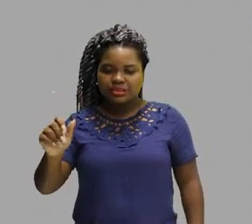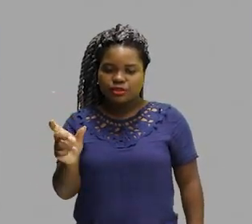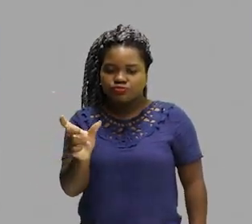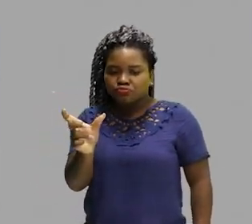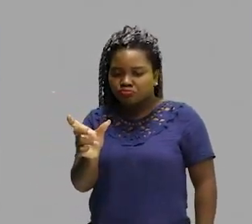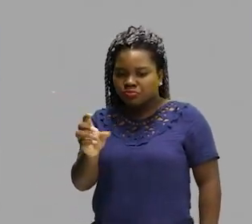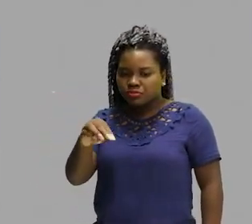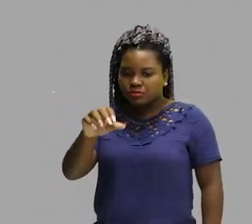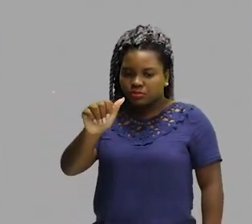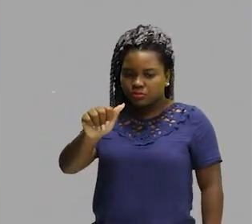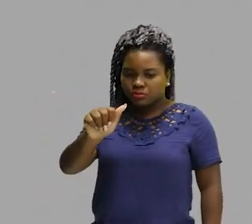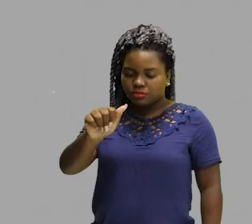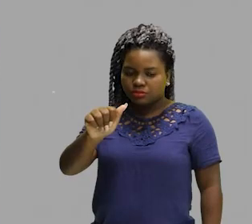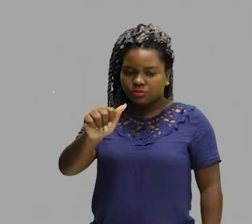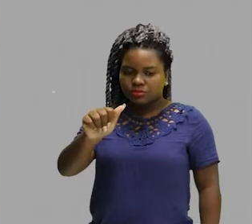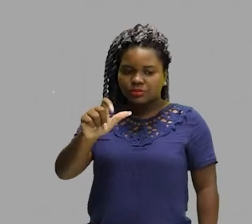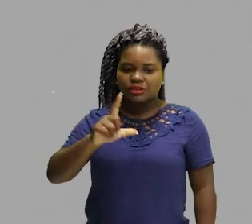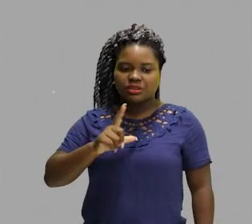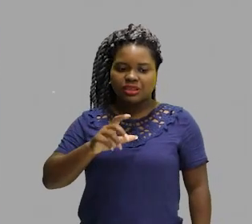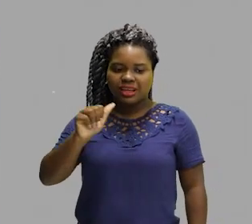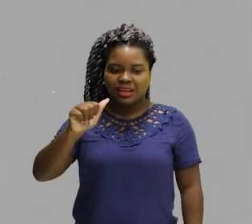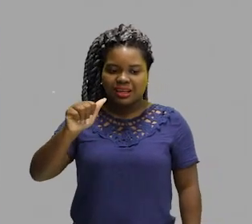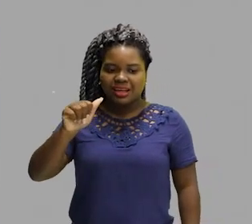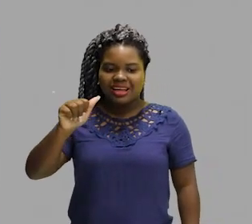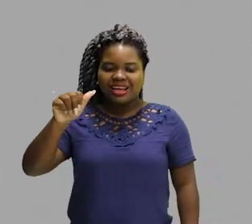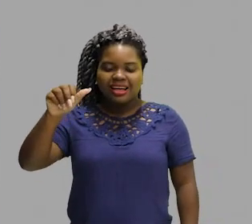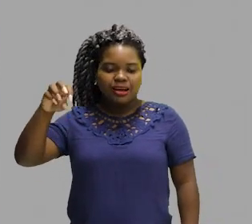última sílaba. Vamos contar, ó. Amo-te, ó.